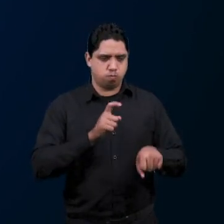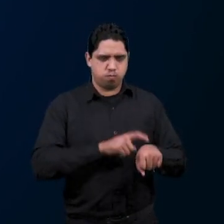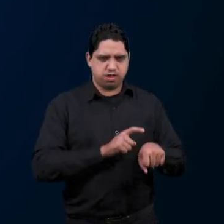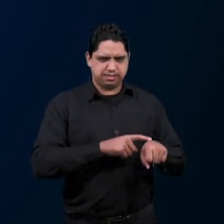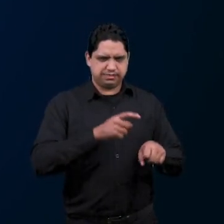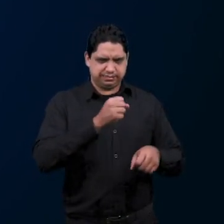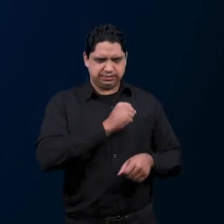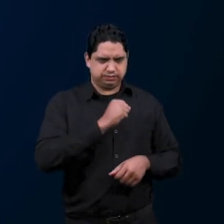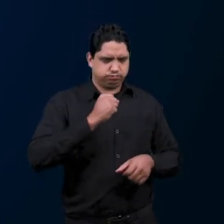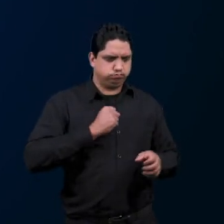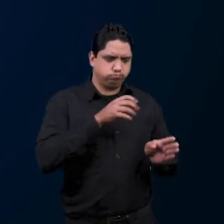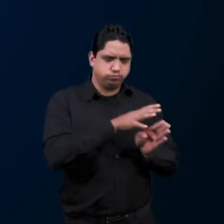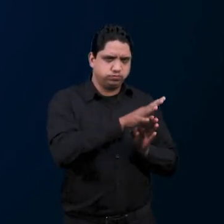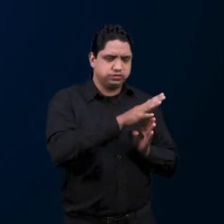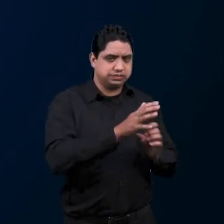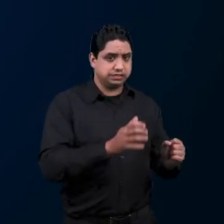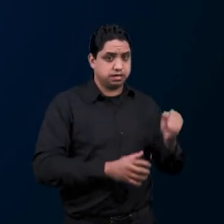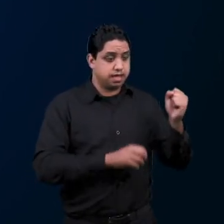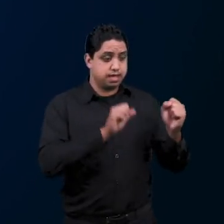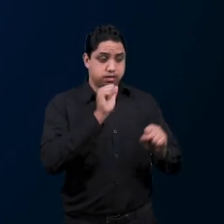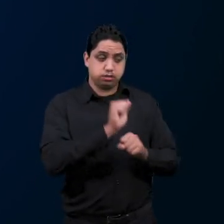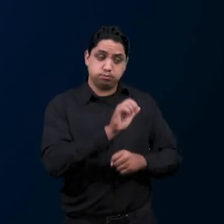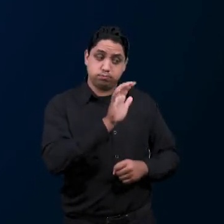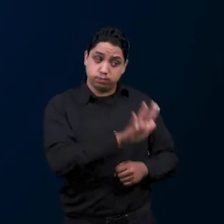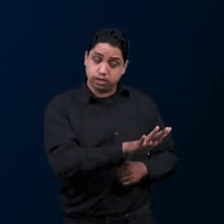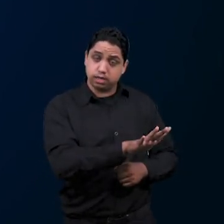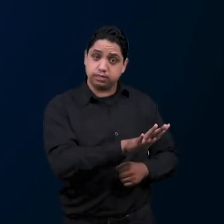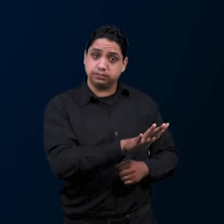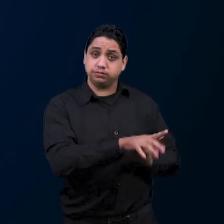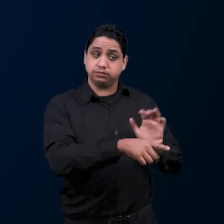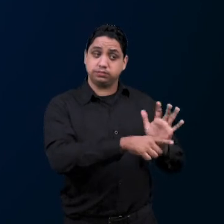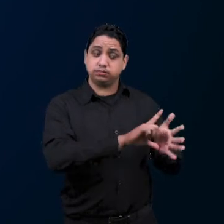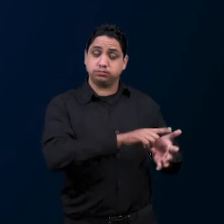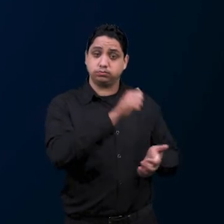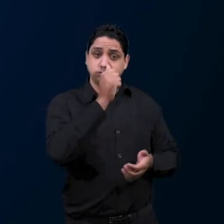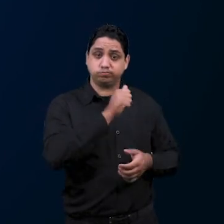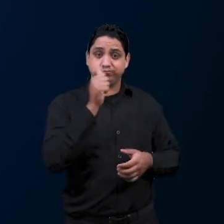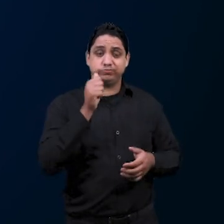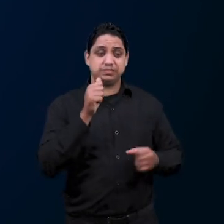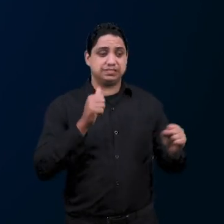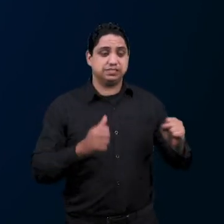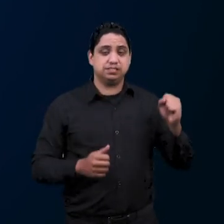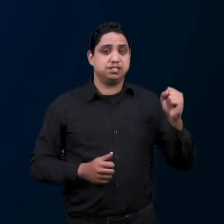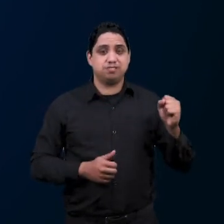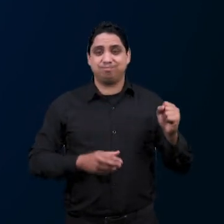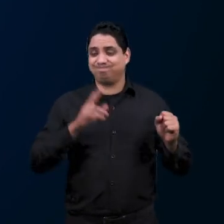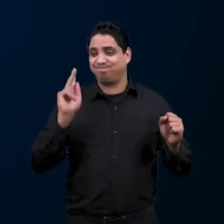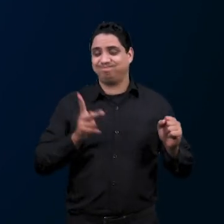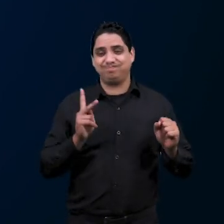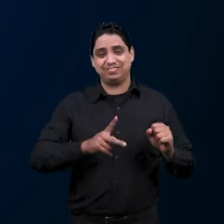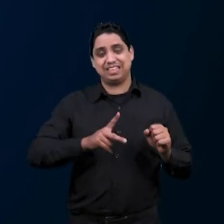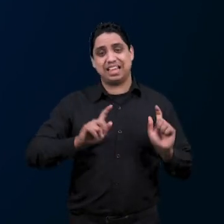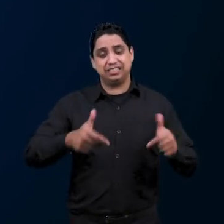para Saul, para que Saul pudesse esperar para oferecer o holocausto, Saul ele se envaideceu, ele agiu com sua razão, do